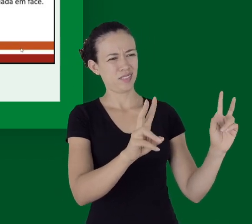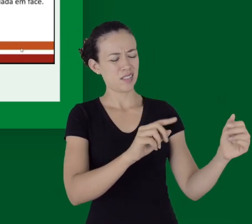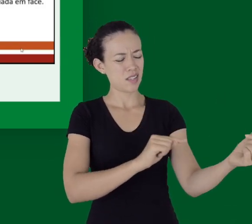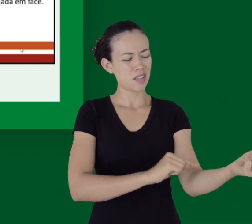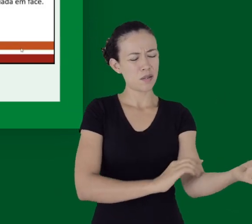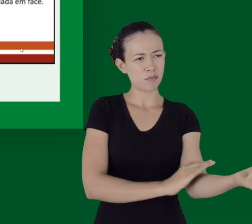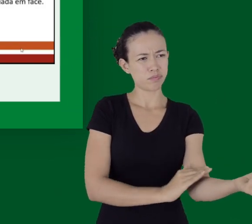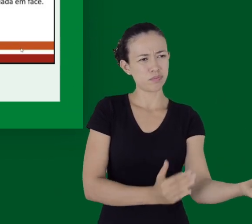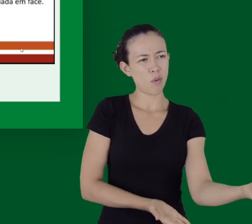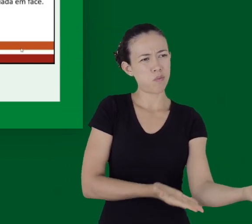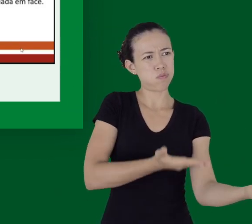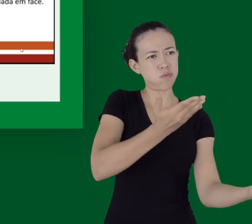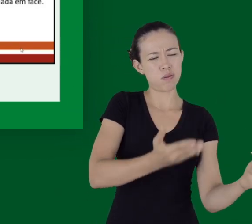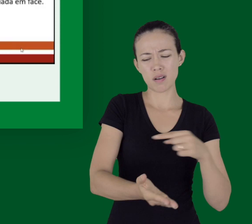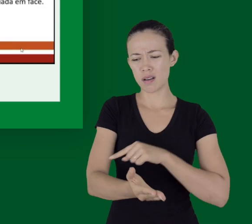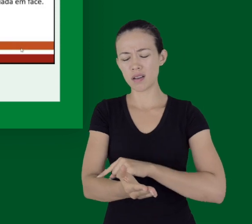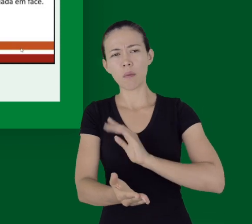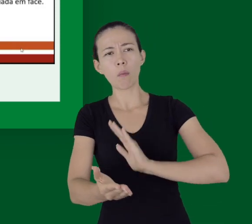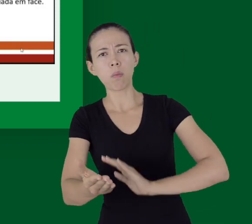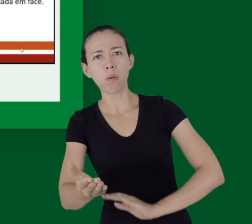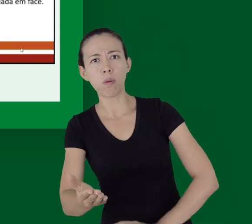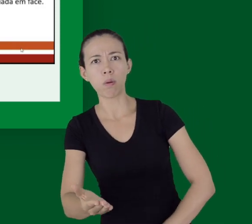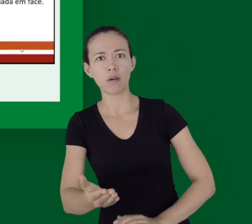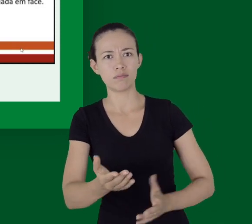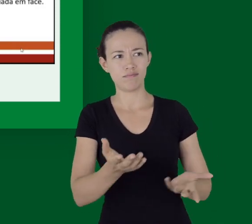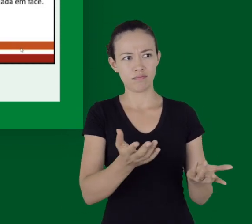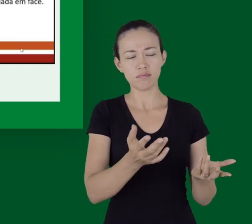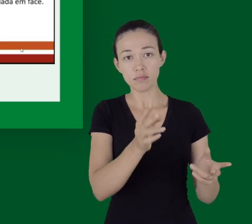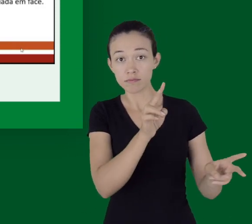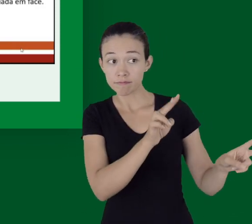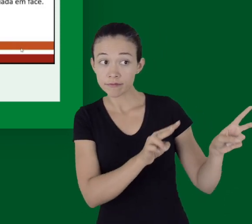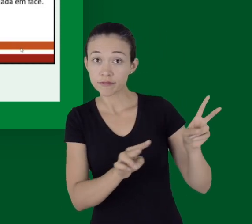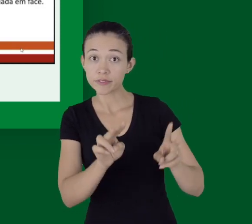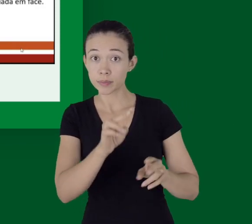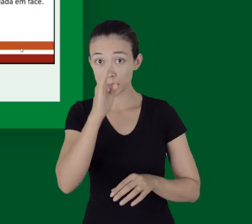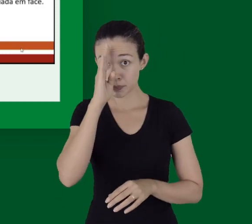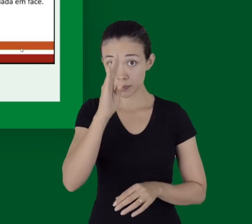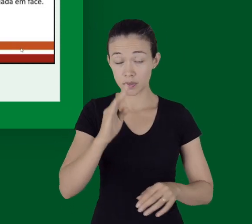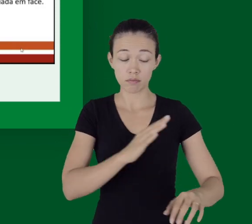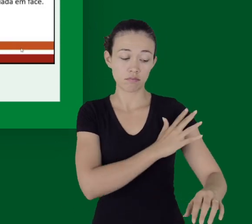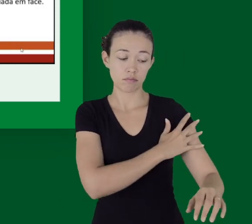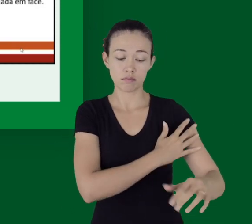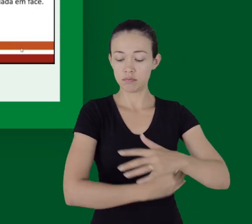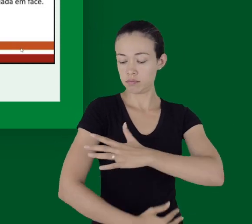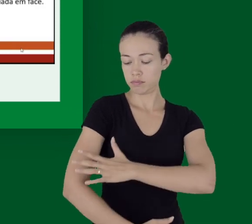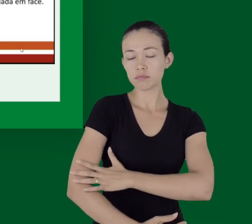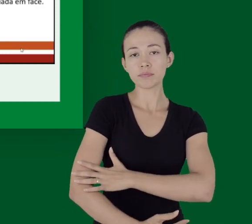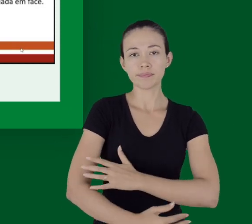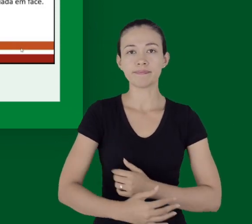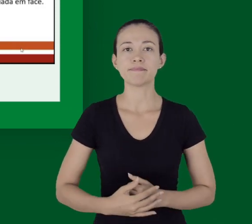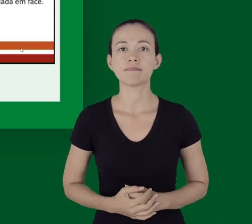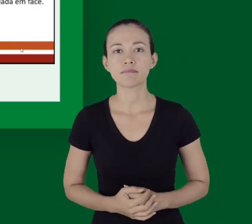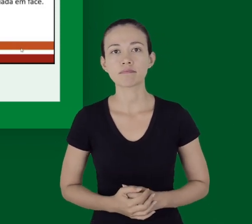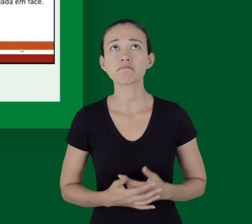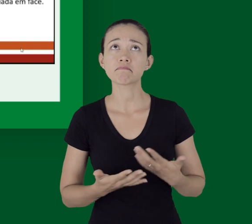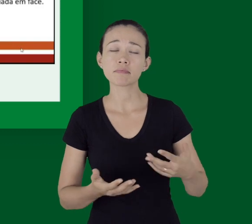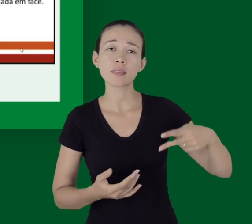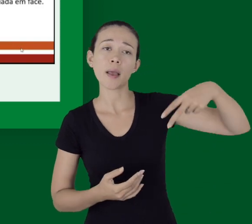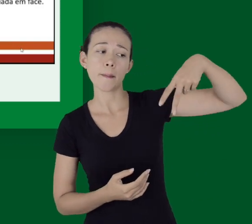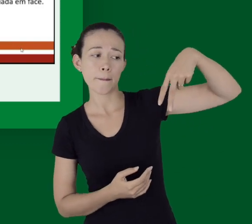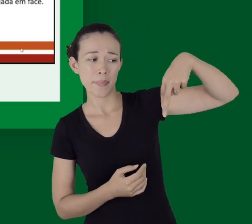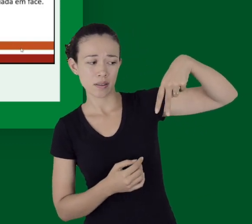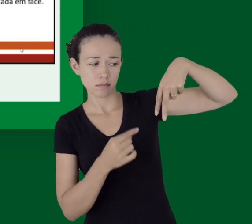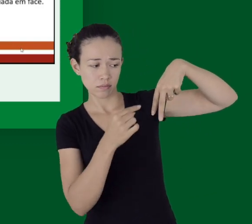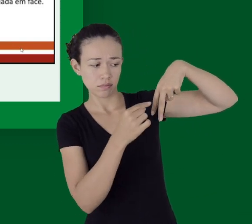outro. Então, é sempre bom, nessa avaliação primária, ver a pressão nos dois membros, né, principalmente nos membros superiores.